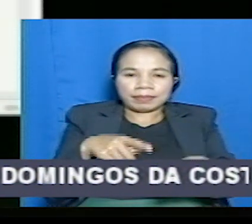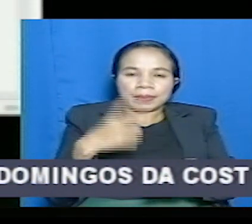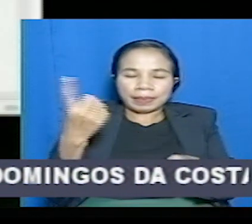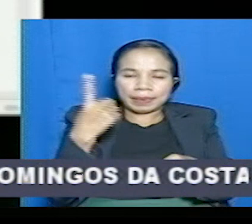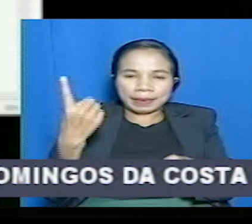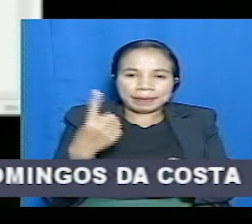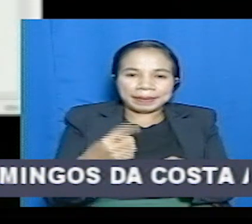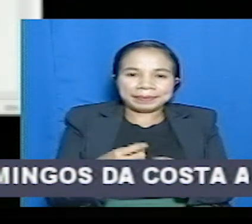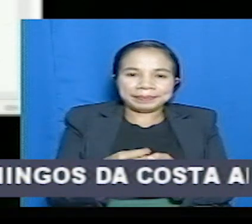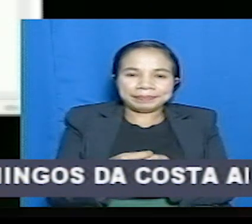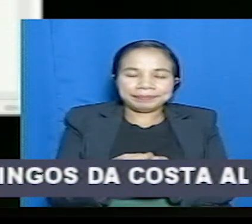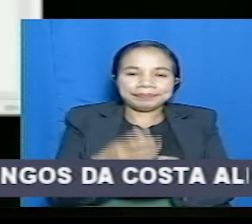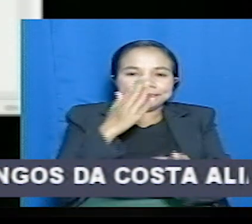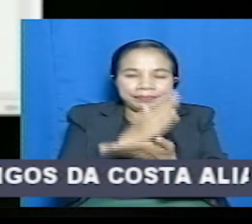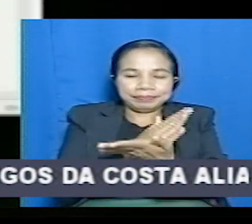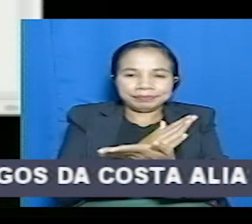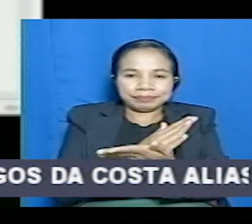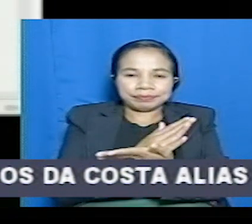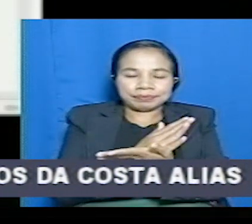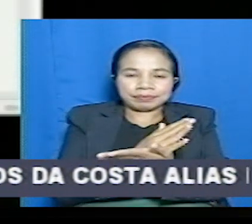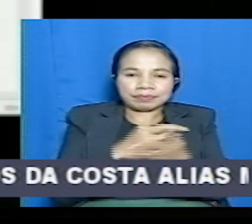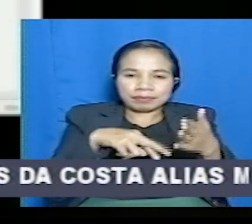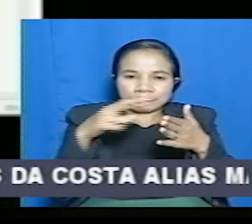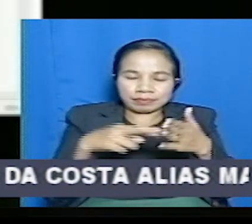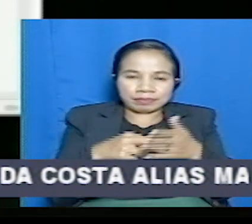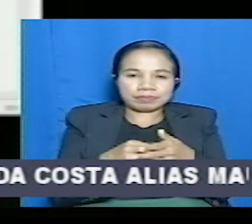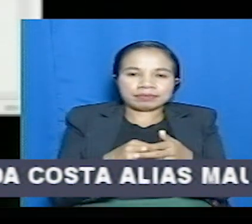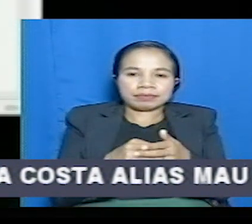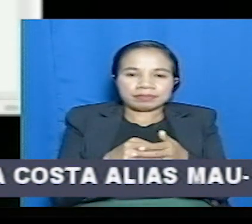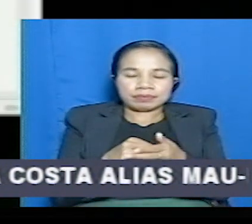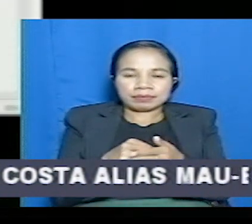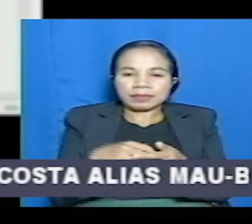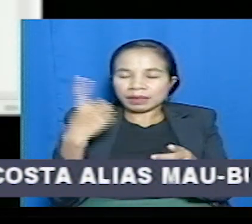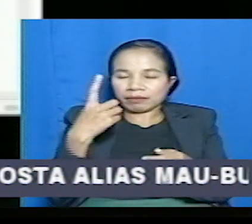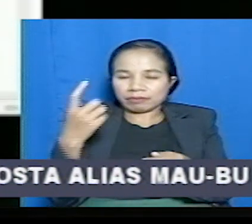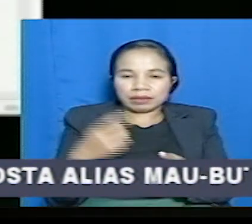medidas sira de prevenção ou medidas de higiene pessoal se tem que manter na fatia.